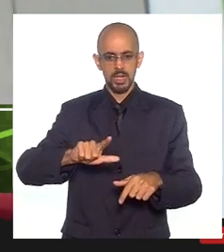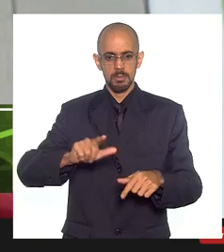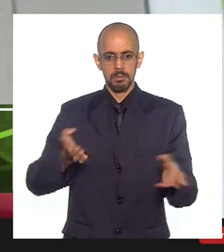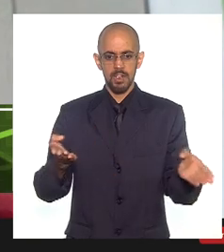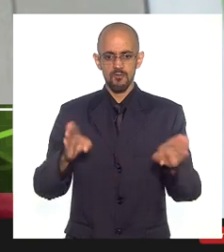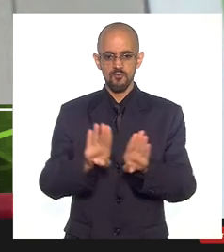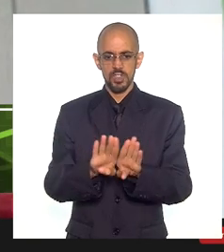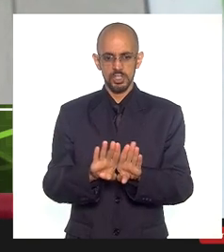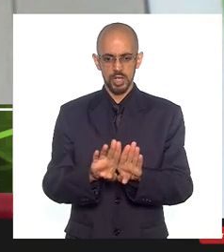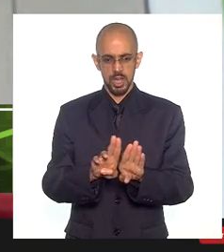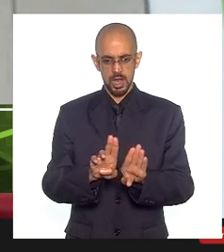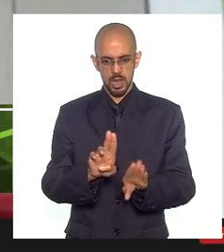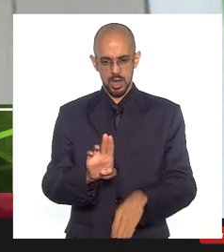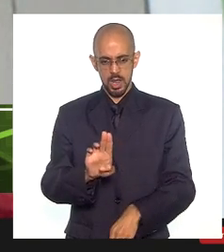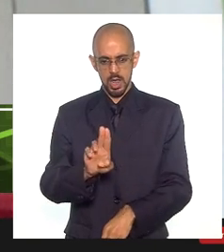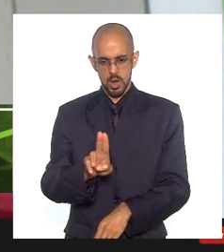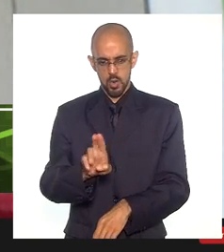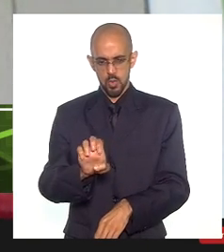UERJ.